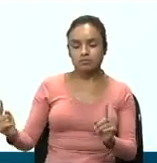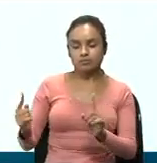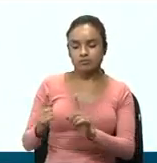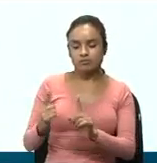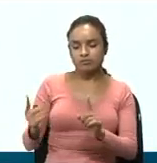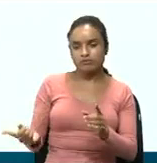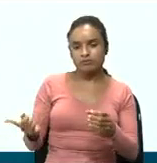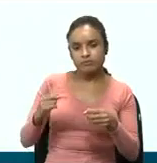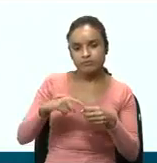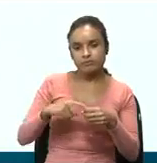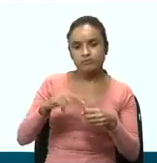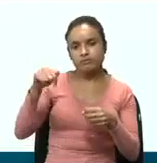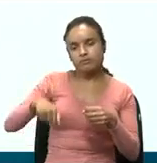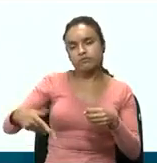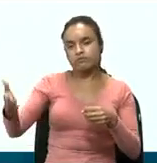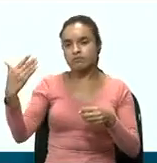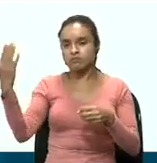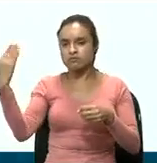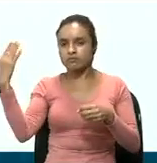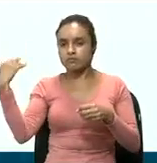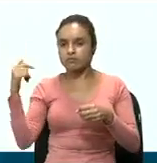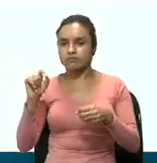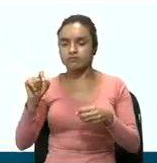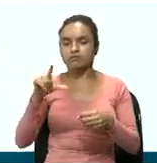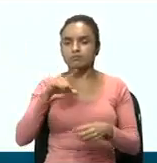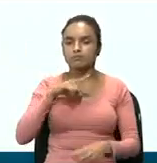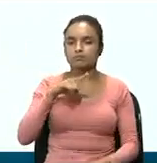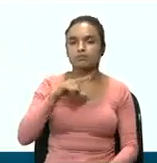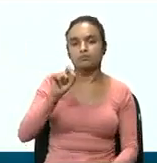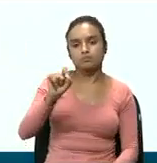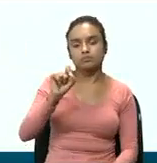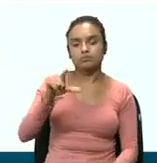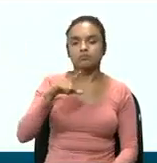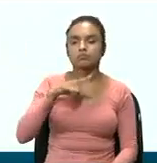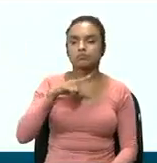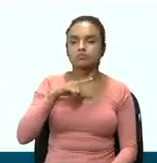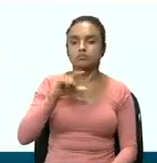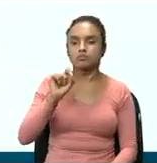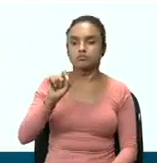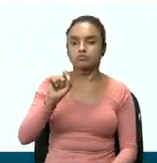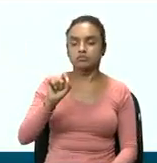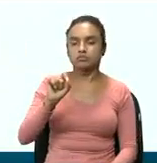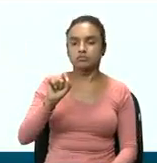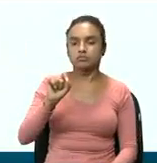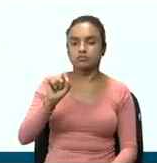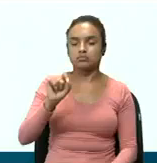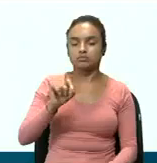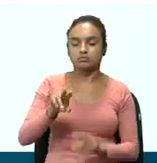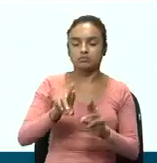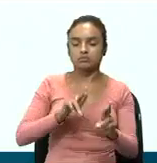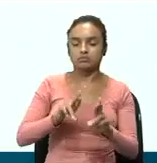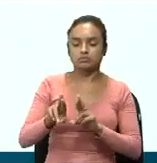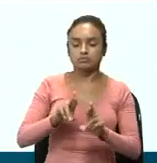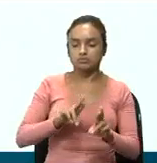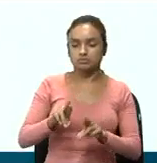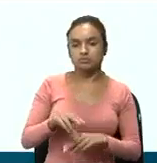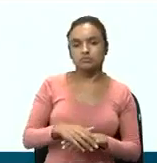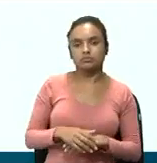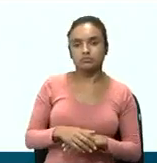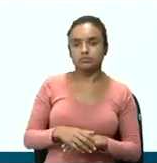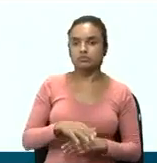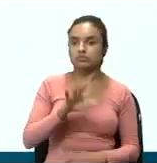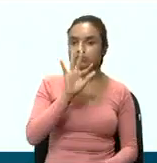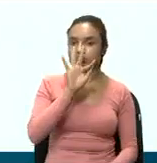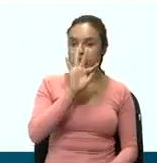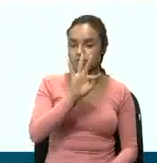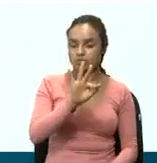anterior. Consequentemente, o que nós temos aqui? Nós temos a seguinte relação, que a f